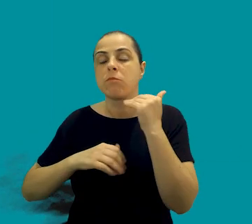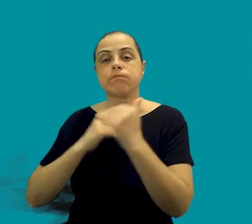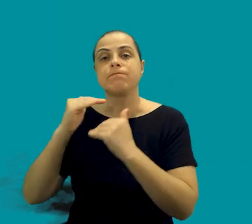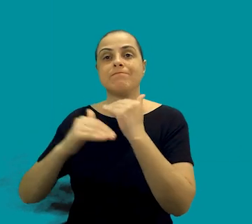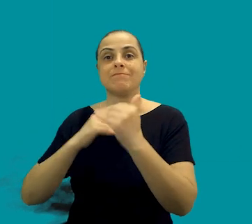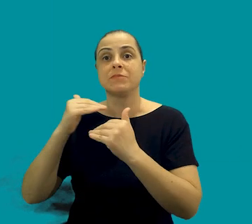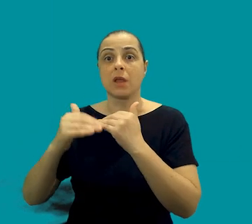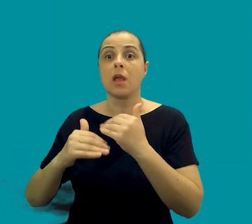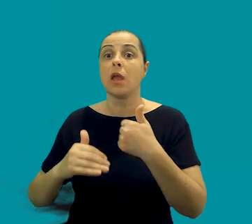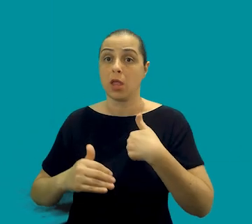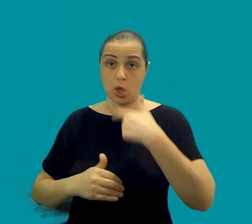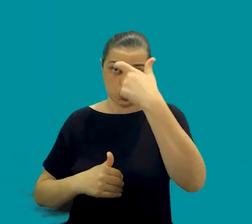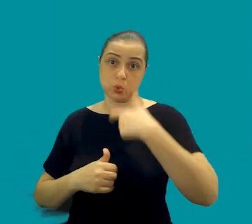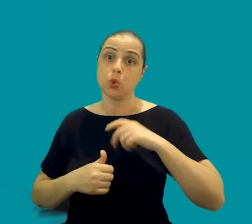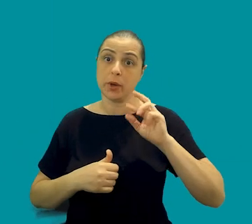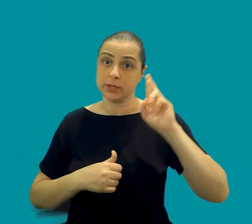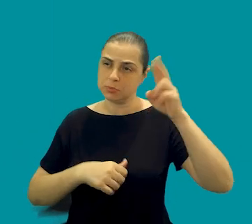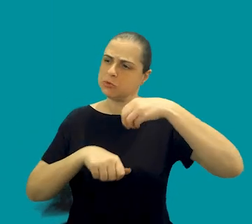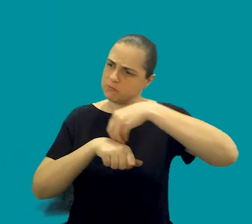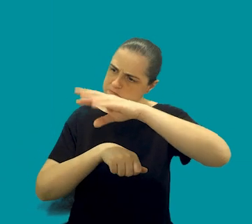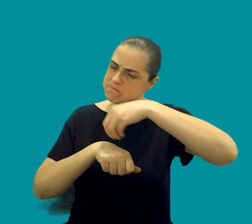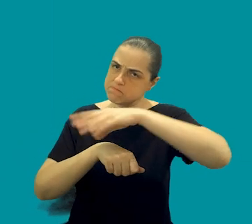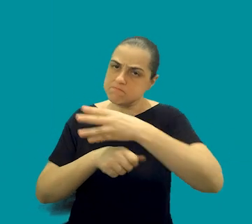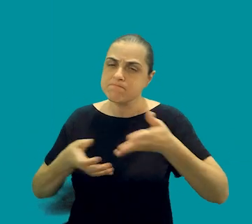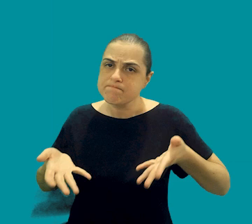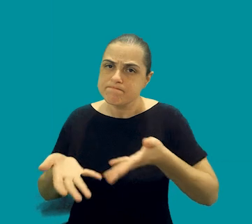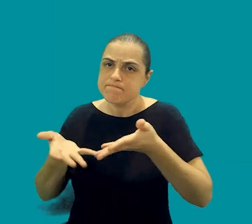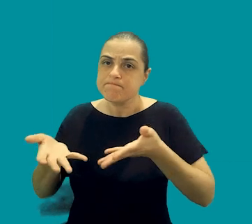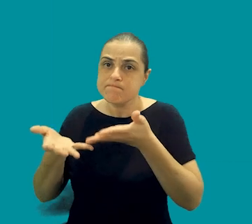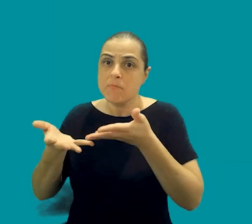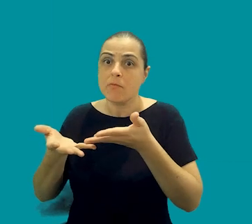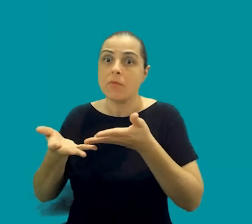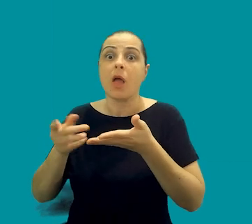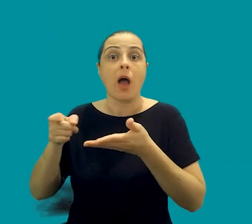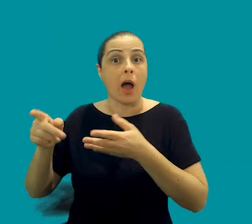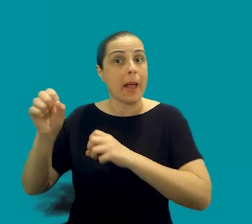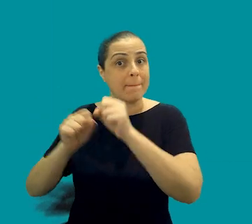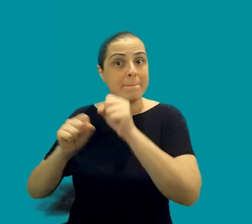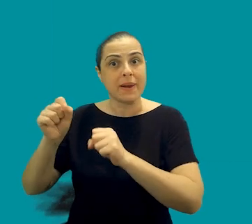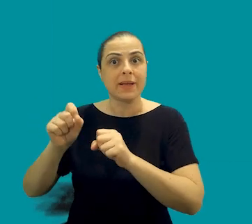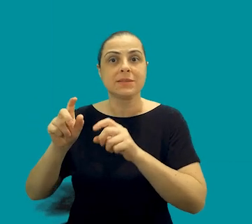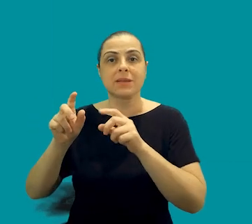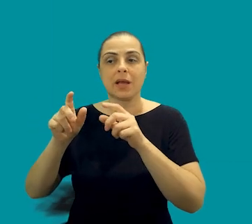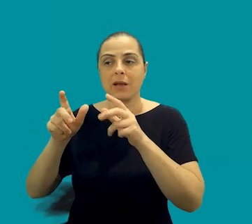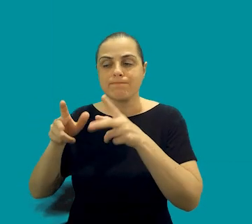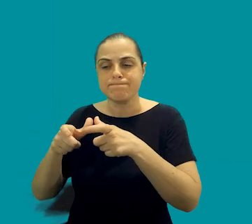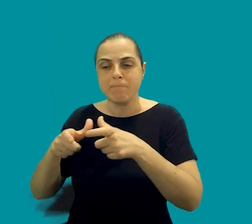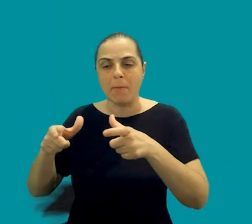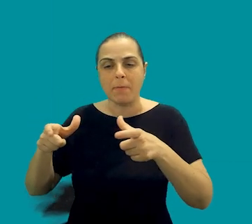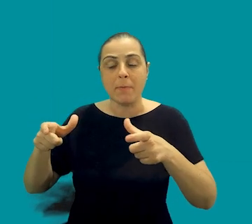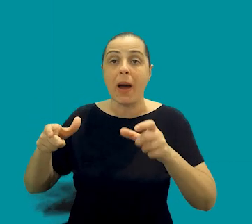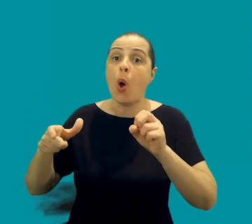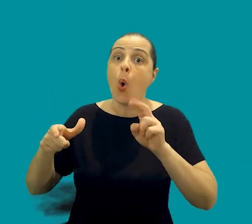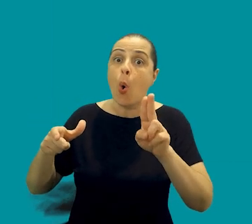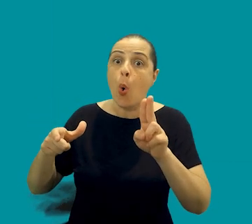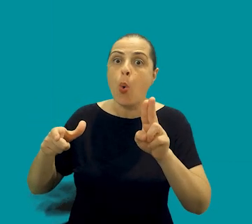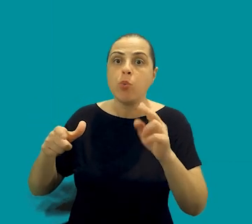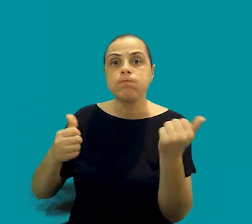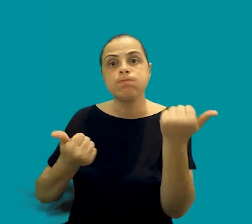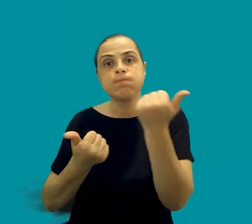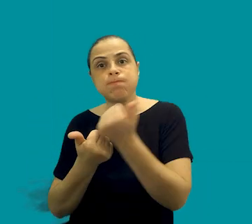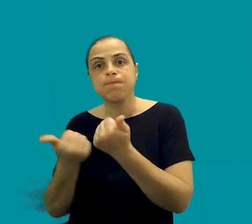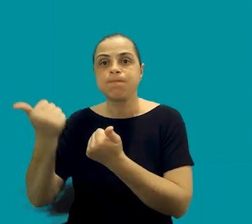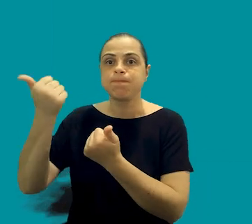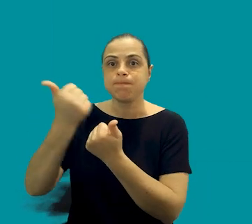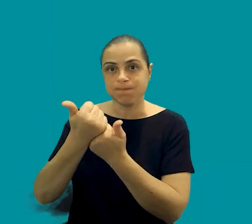treinamento, e aí eles vão repor essa mão de obra que está crescendo dentro da empresa. Muitas vezes, o